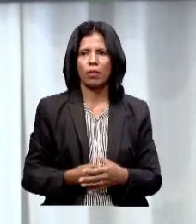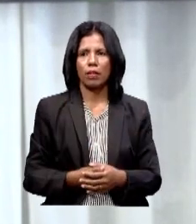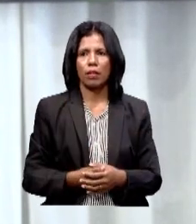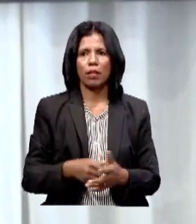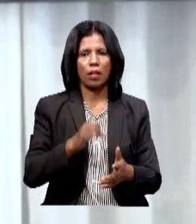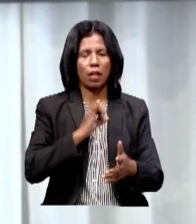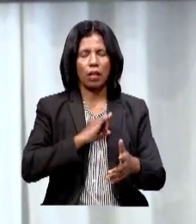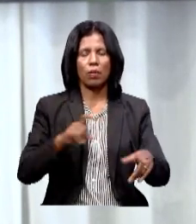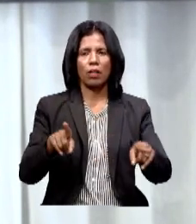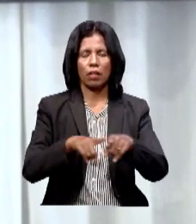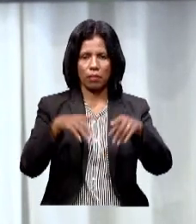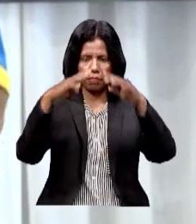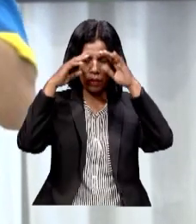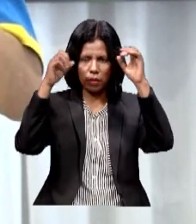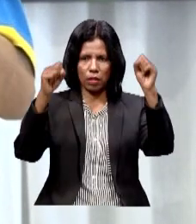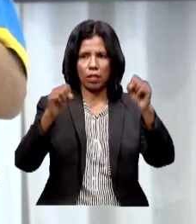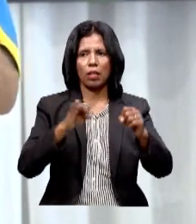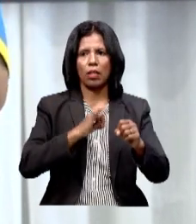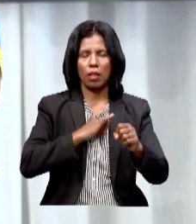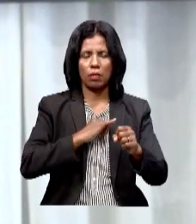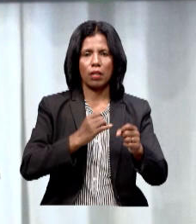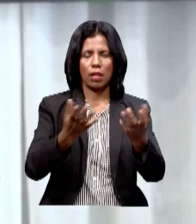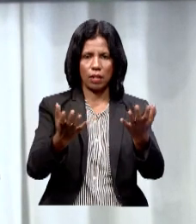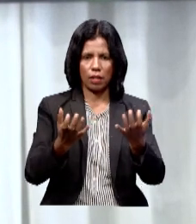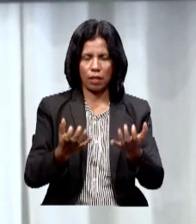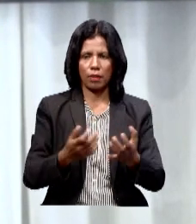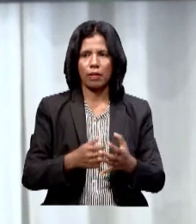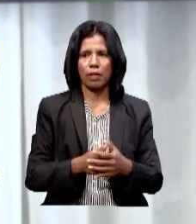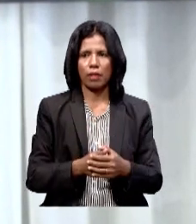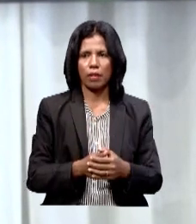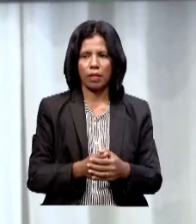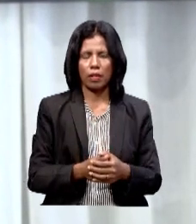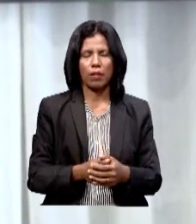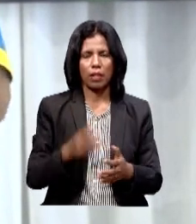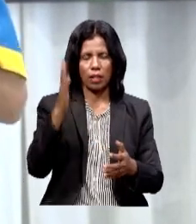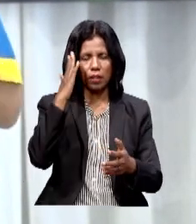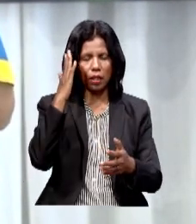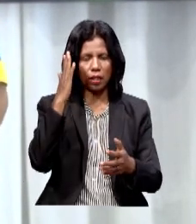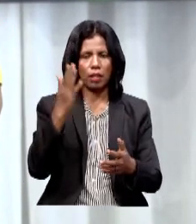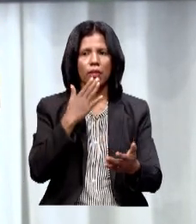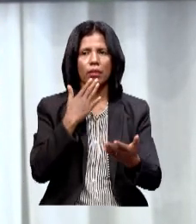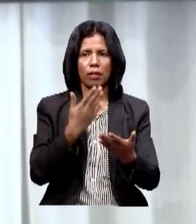anexar presidente, ao nossa cara, conferência e também, sucesso.